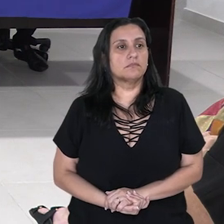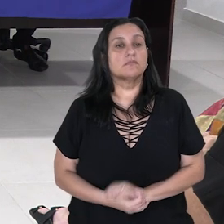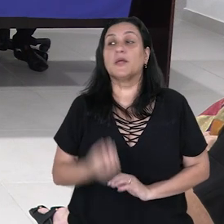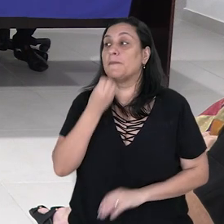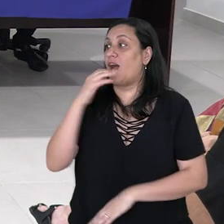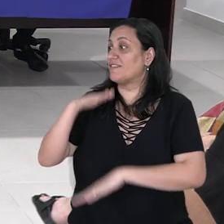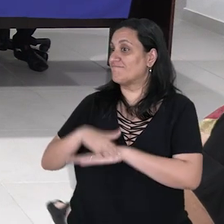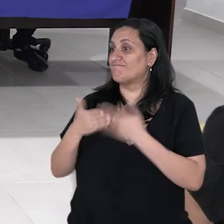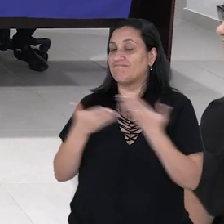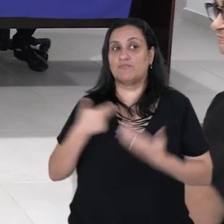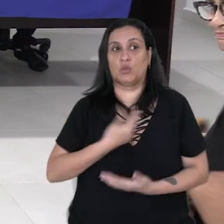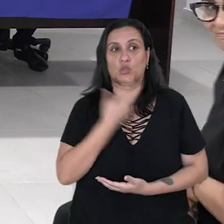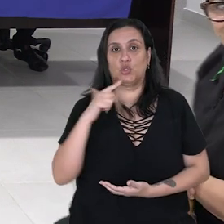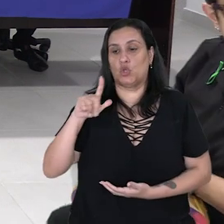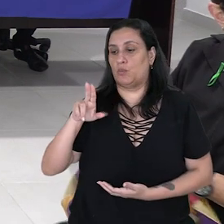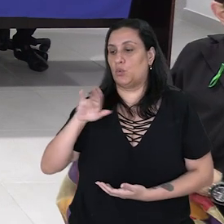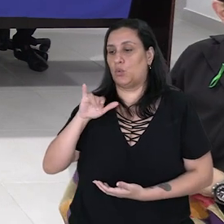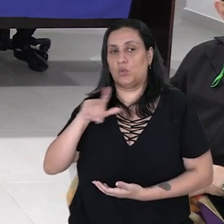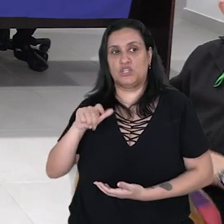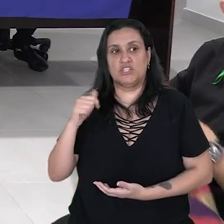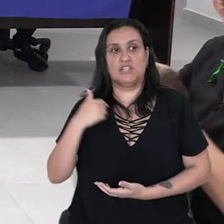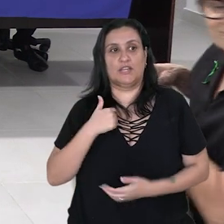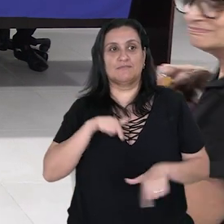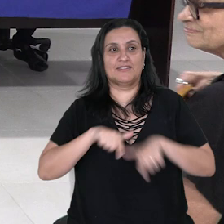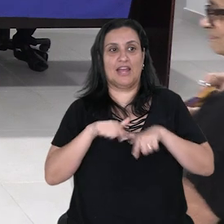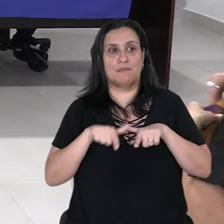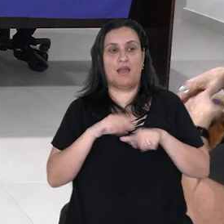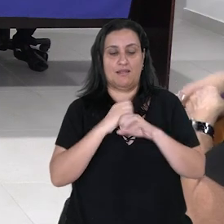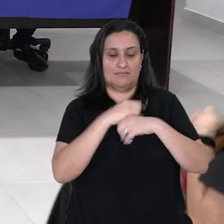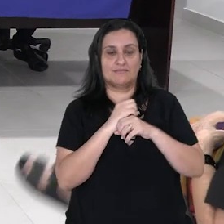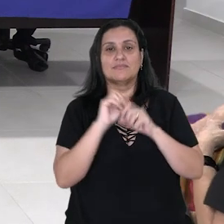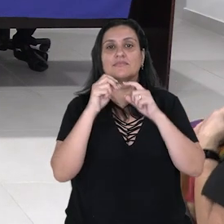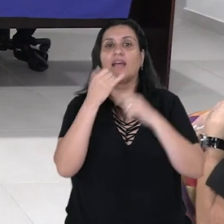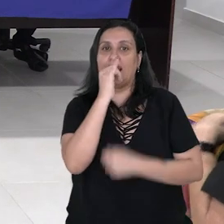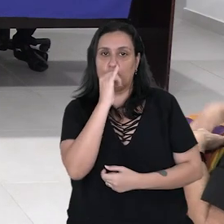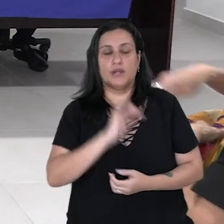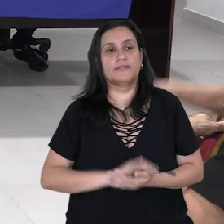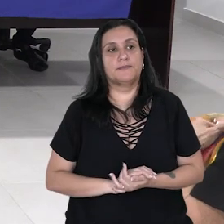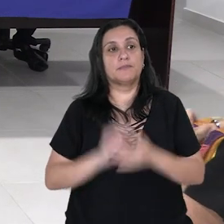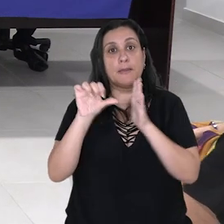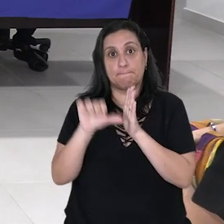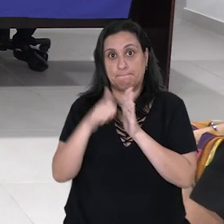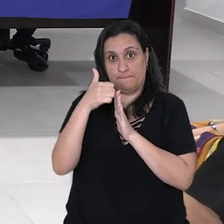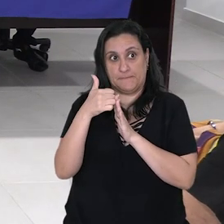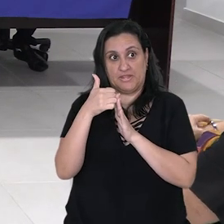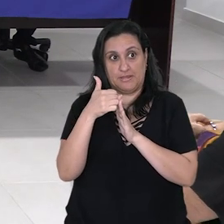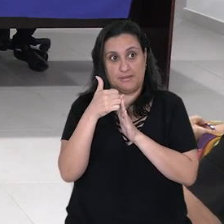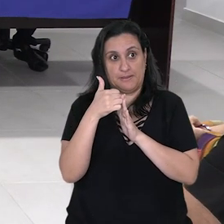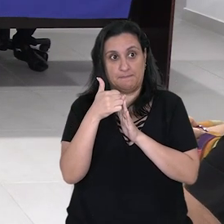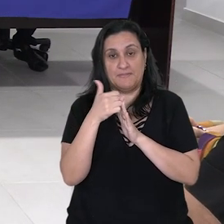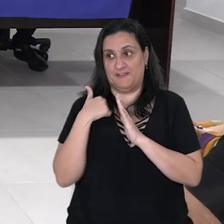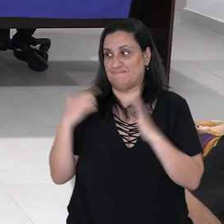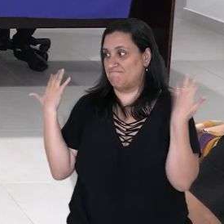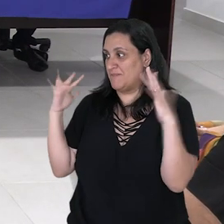Boa tarde, meu nome é Luiz Cláudio, eu trabalho no laboratório de eletrônica. Então, primeiro, ovacionar o